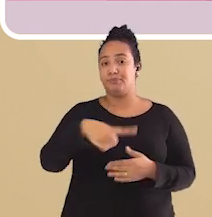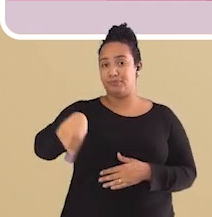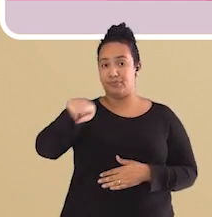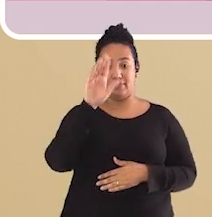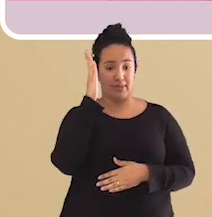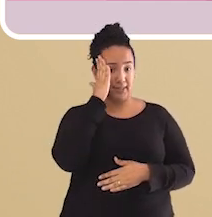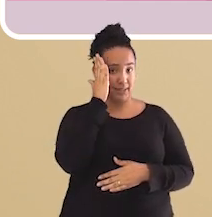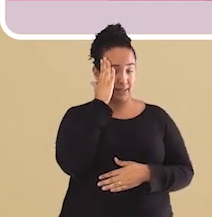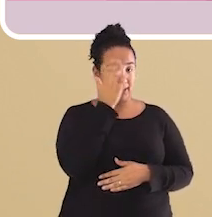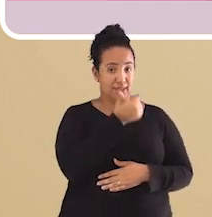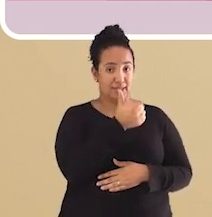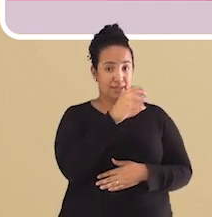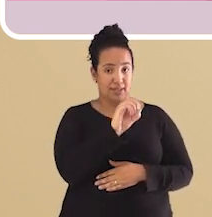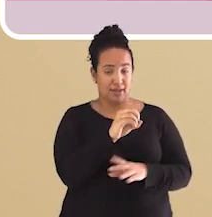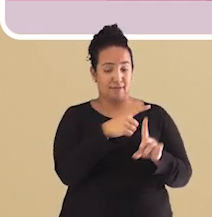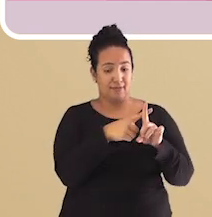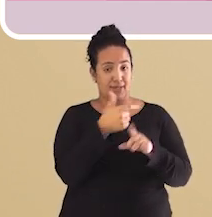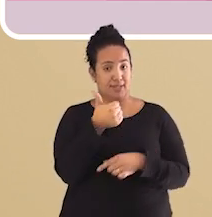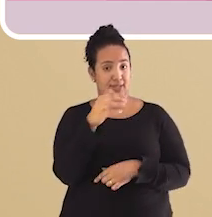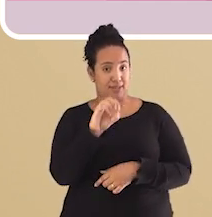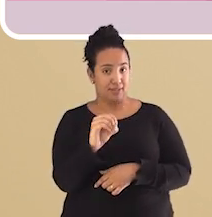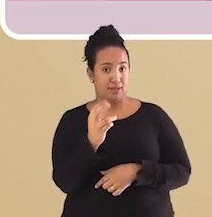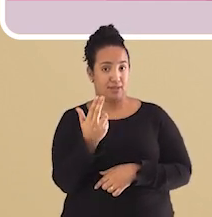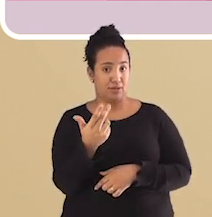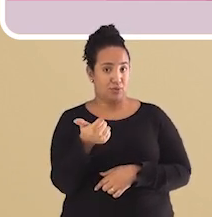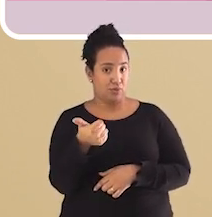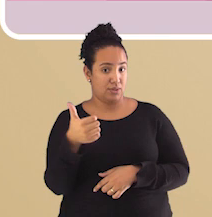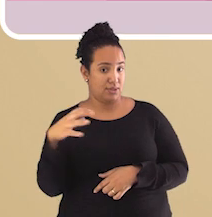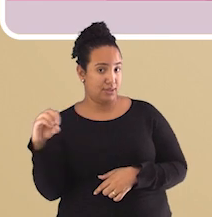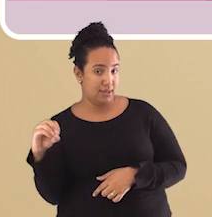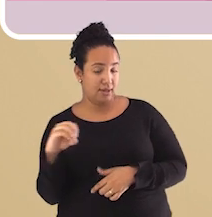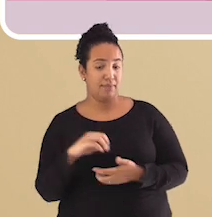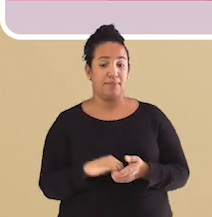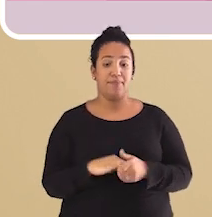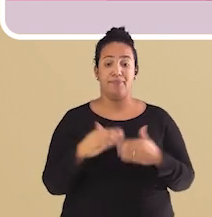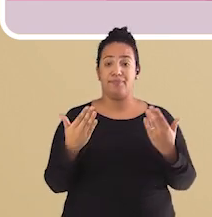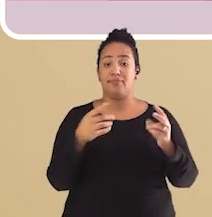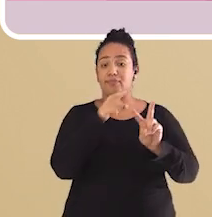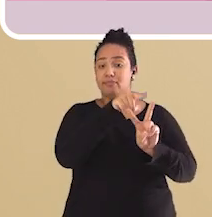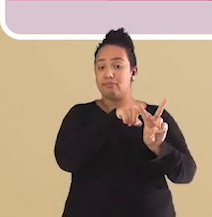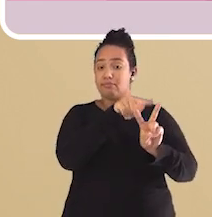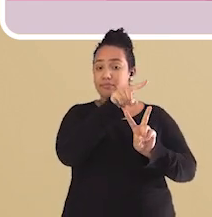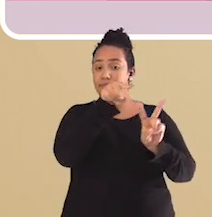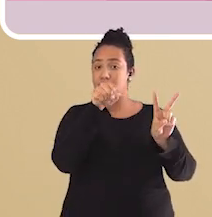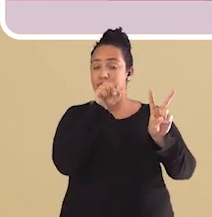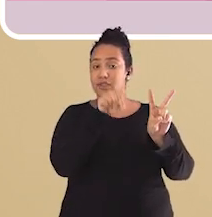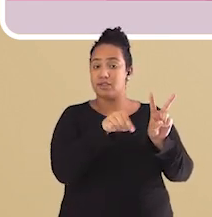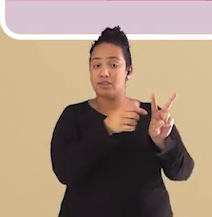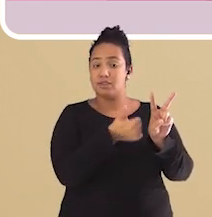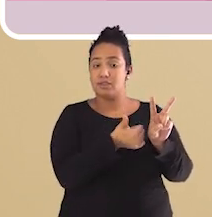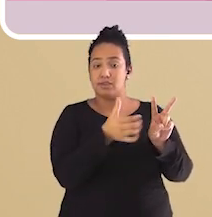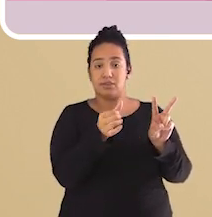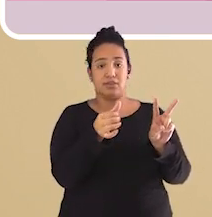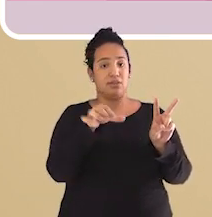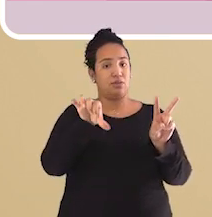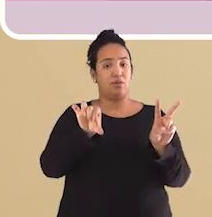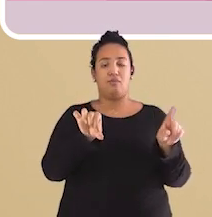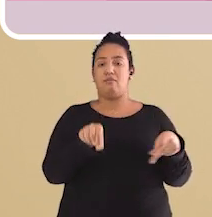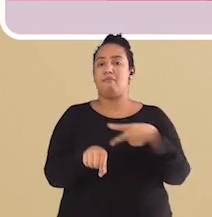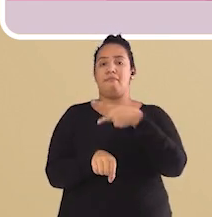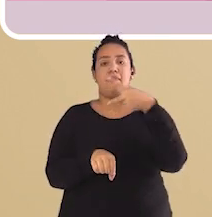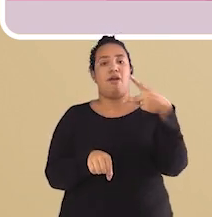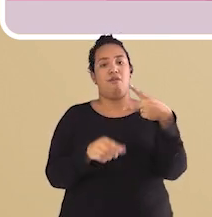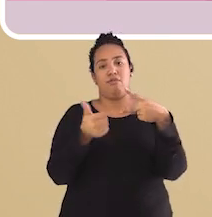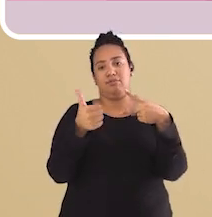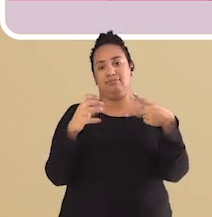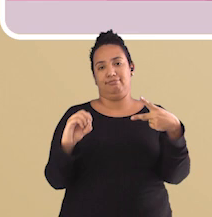que 10 vezes 10 dá 100. Logo, a raiz de 169 vai ser maior que 10.